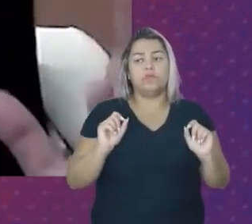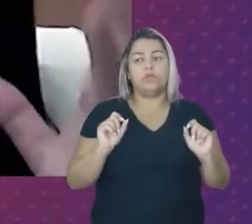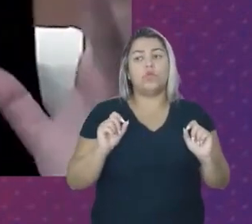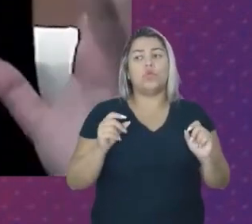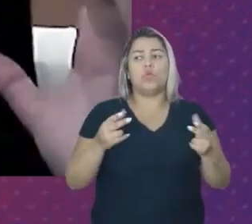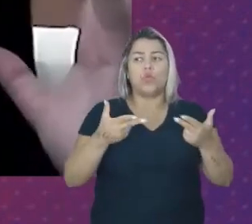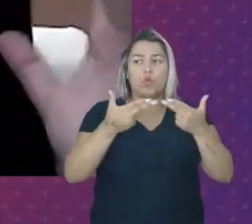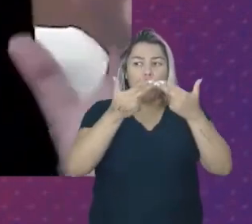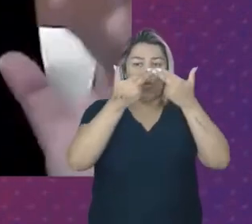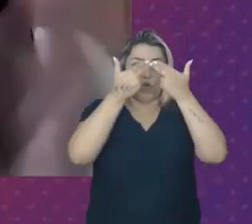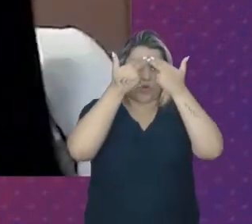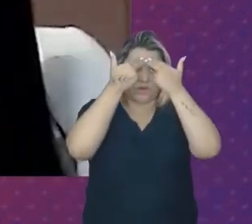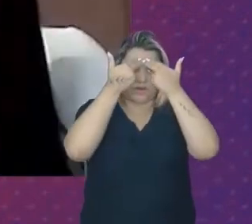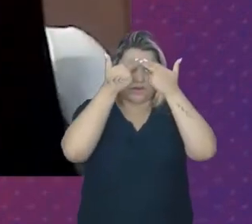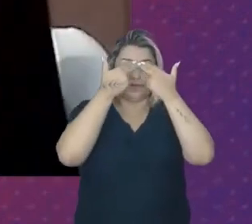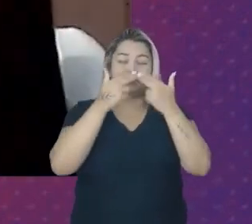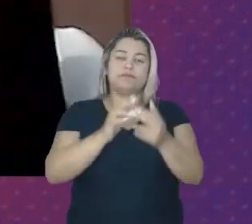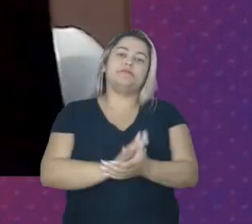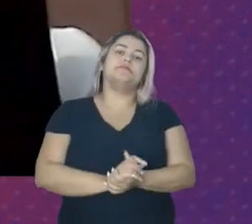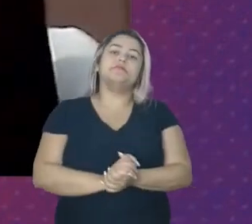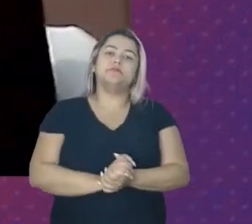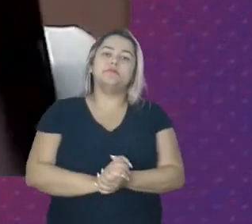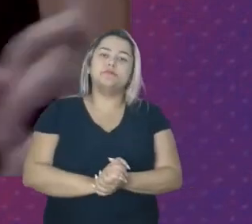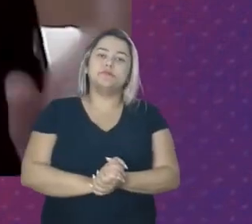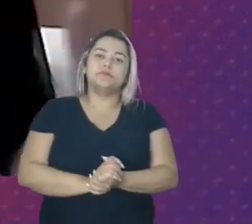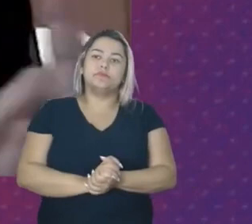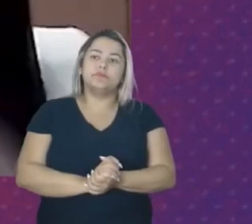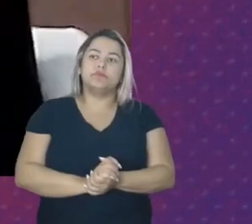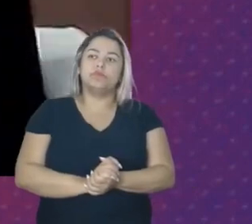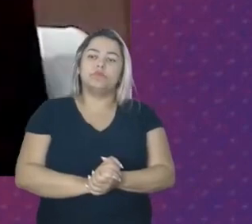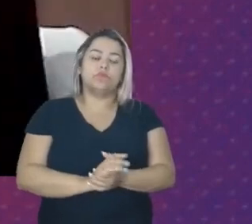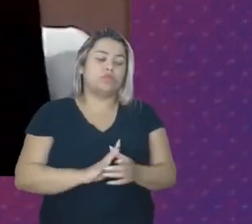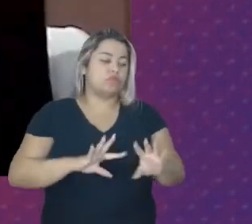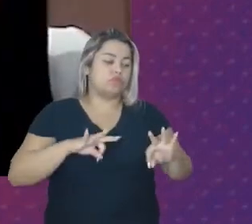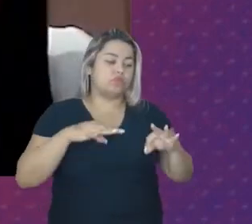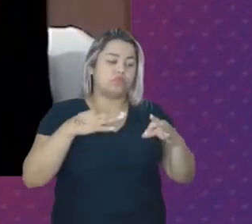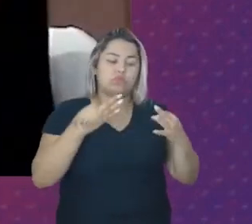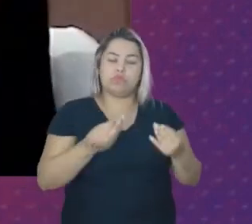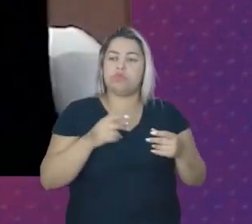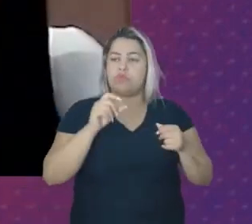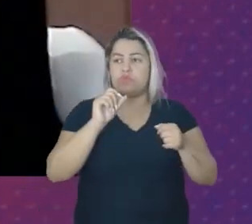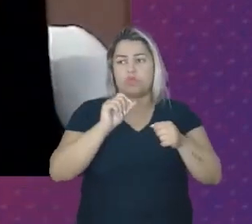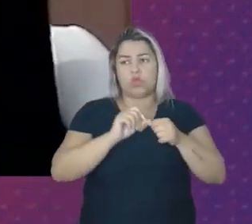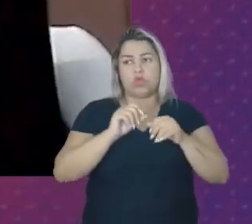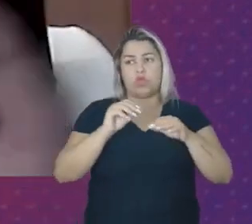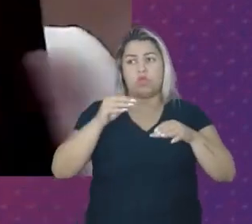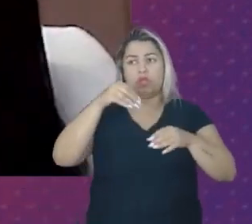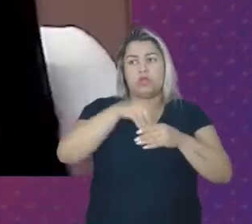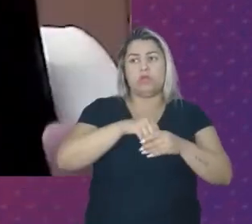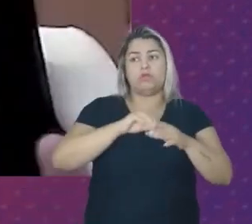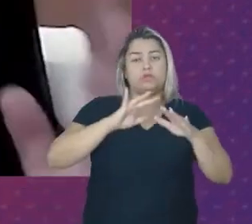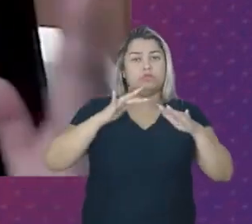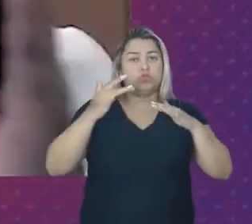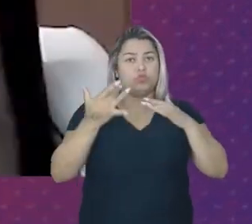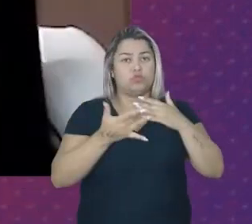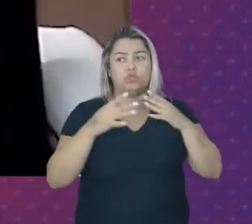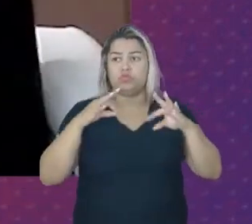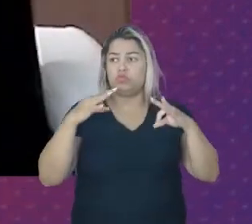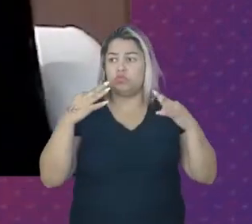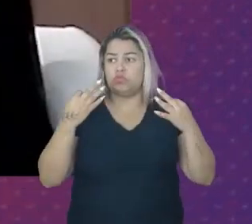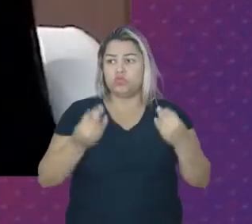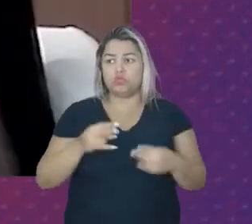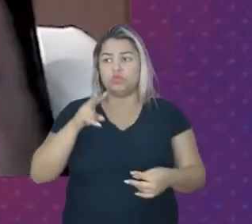Coloque isso bem firme no seu pensamento. Tudo que você coloca nas suas redes sociais, absolutamente tudo